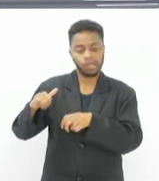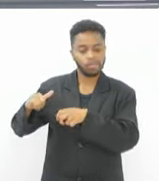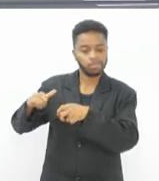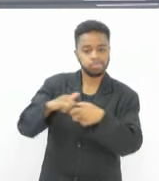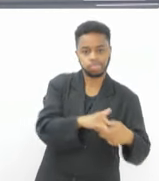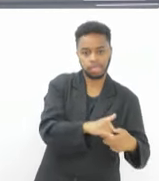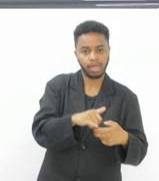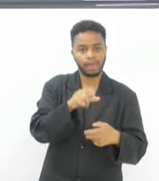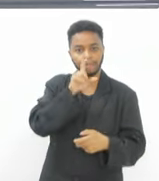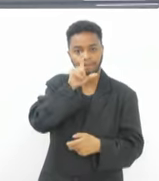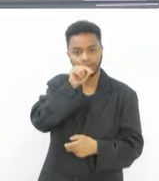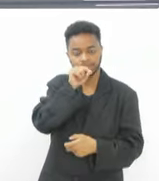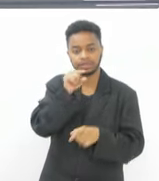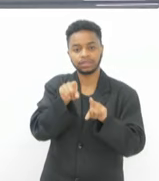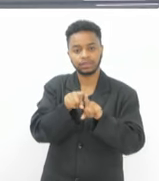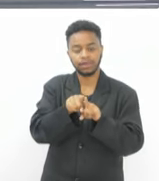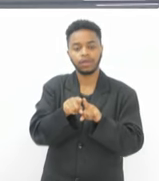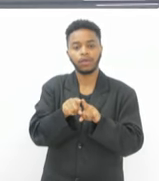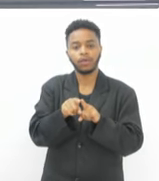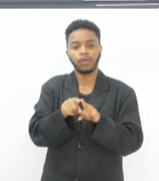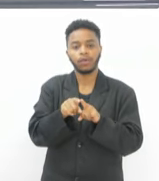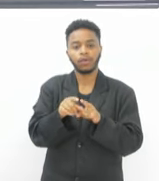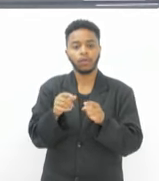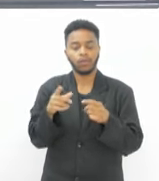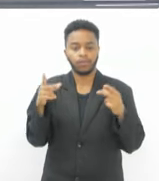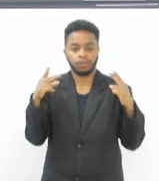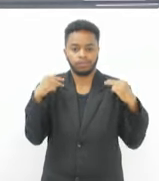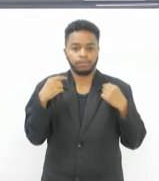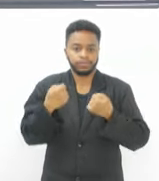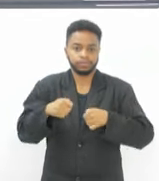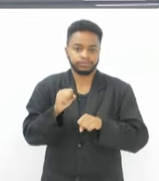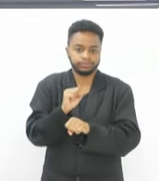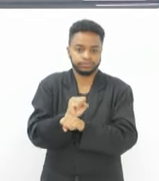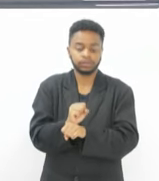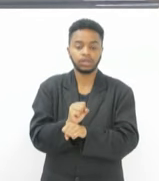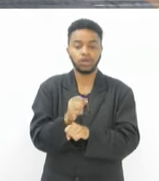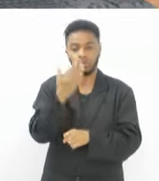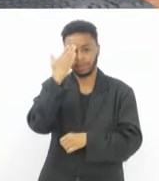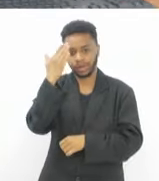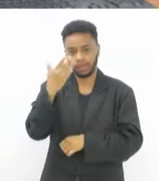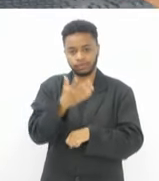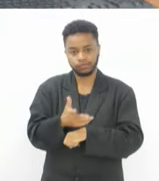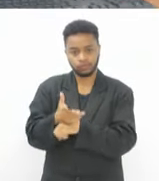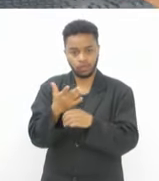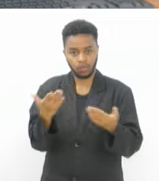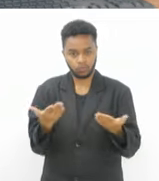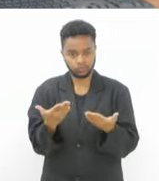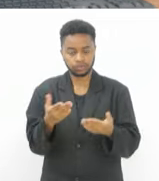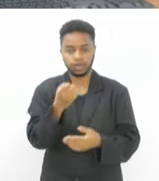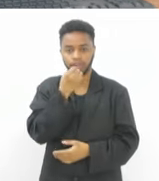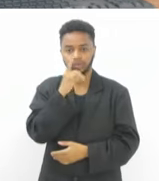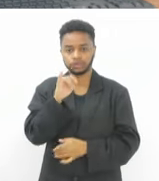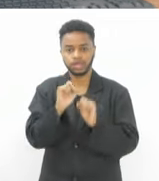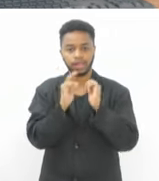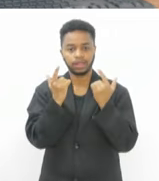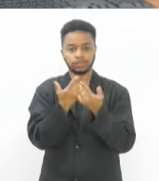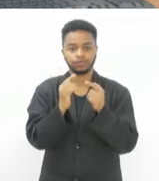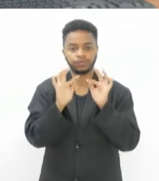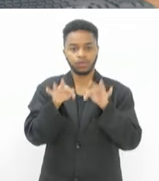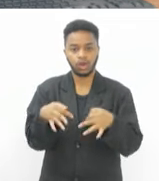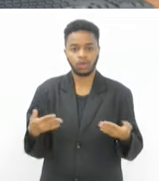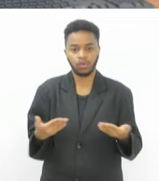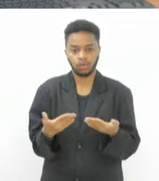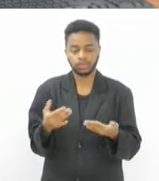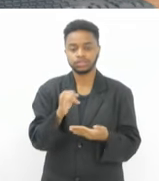o piloto teve que arremeter. Obrigado, Luiz Augusto, pelas imagens de hoje. O Bom Dia Alerj termina aqui. Se você